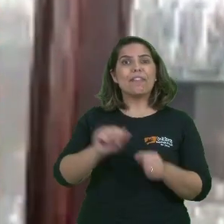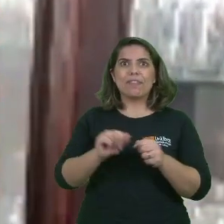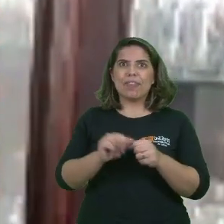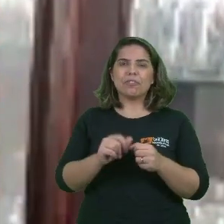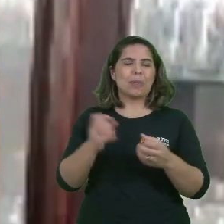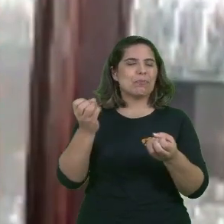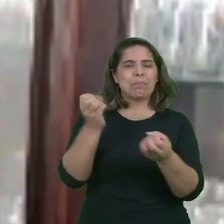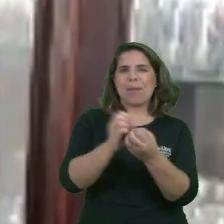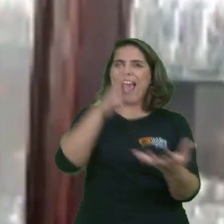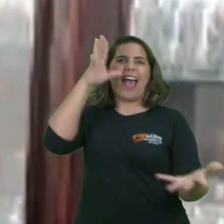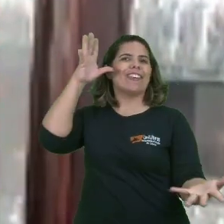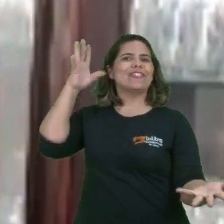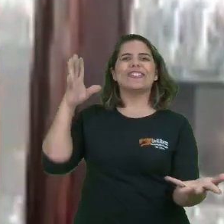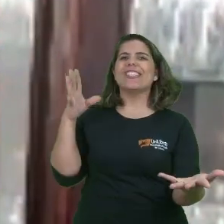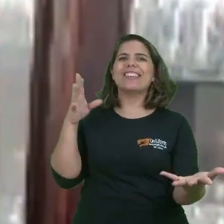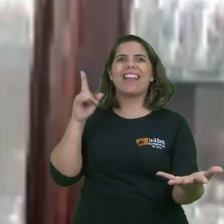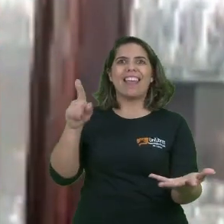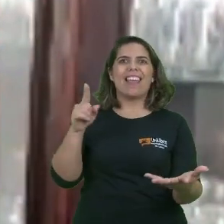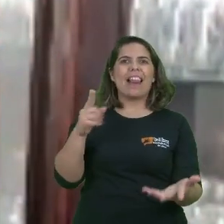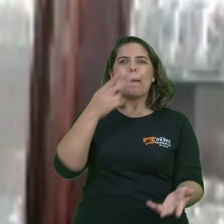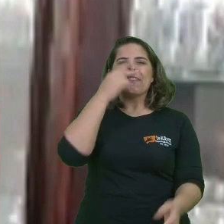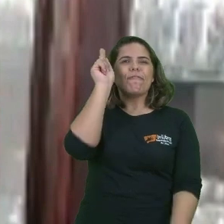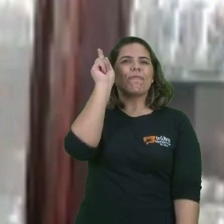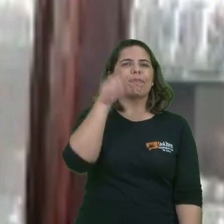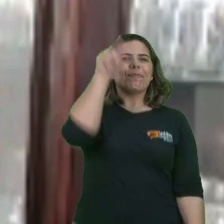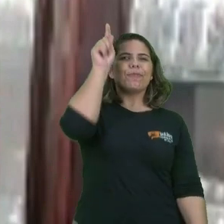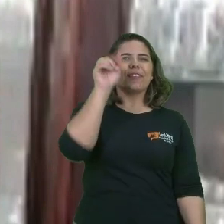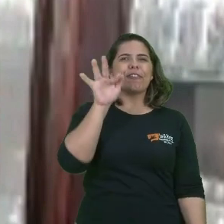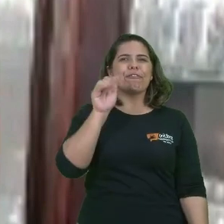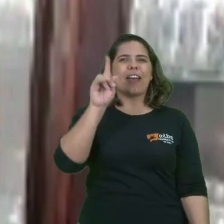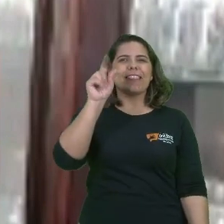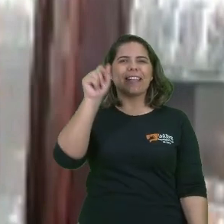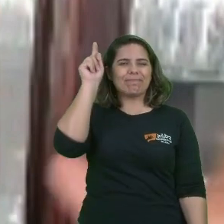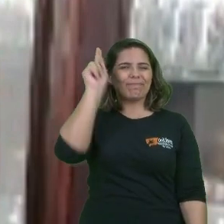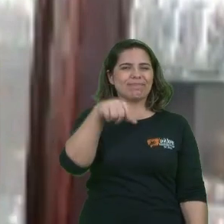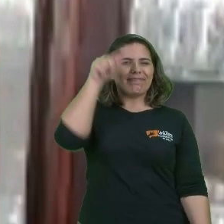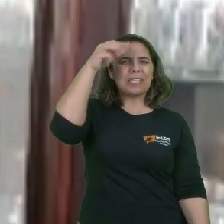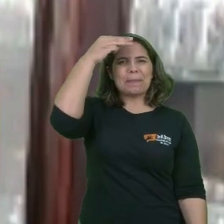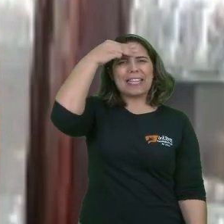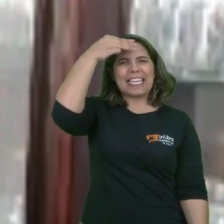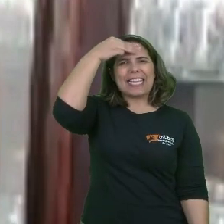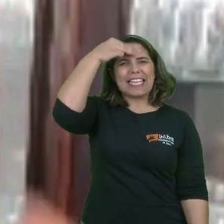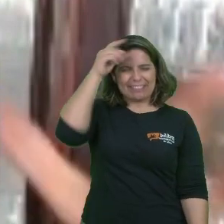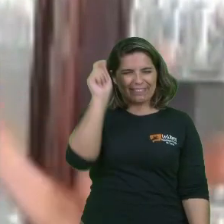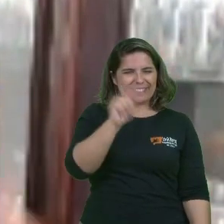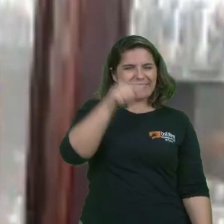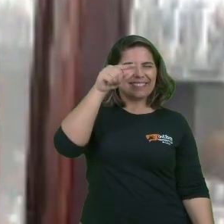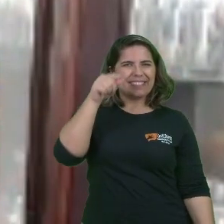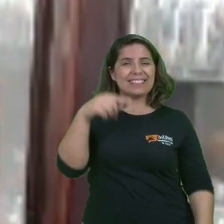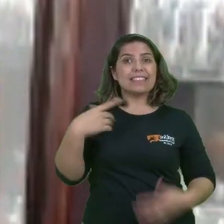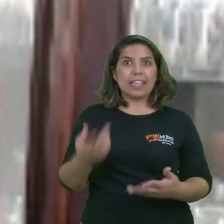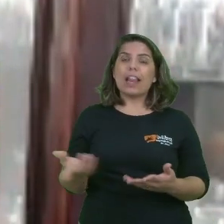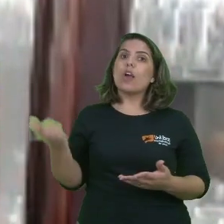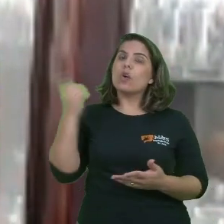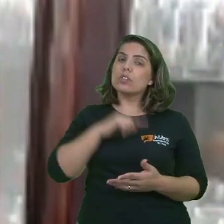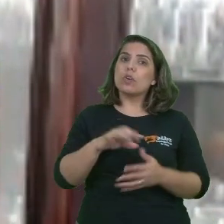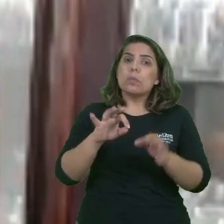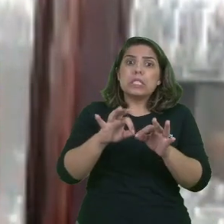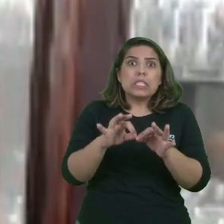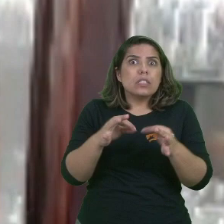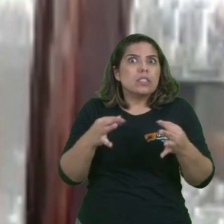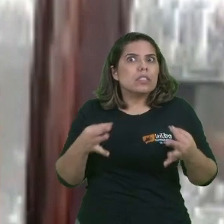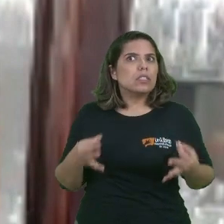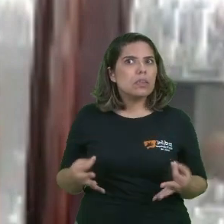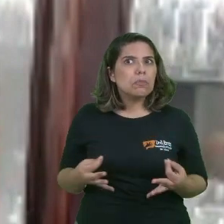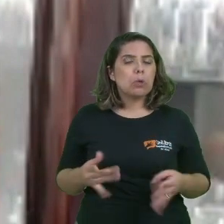mágica ele foi fada madrinha porque ela conseguiu trazer não é bem simples